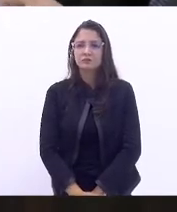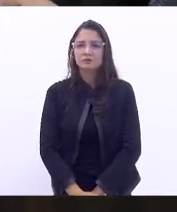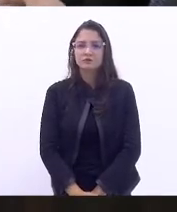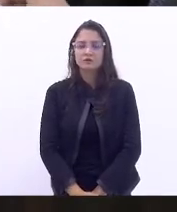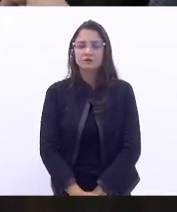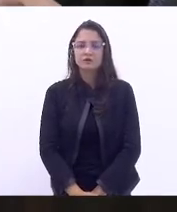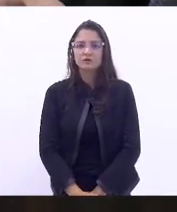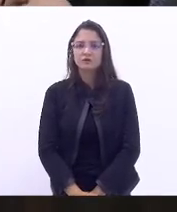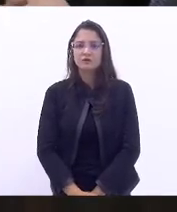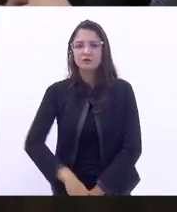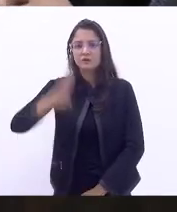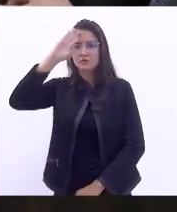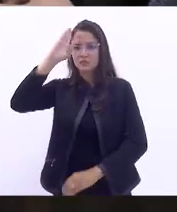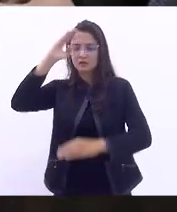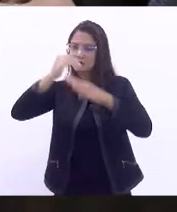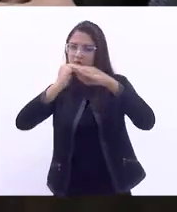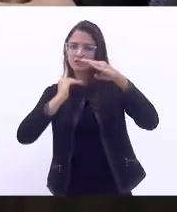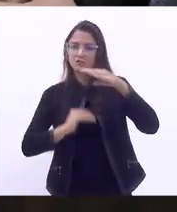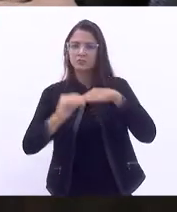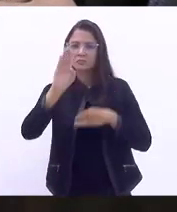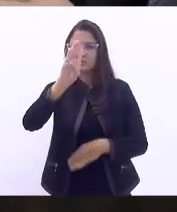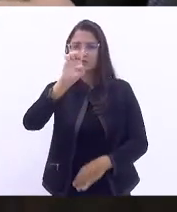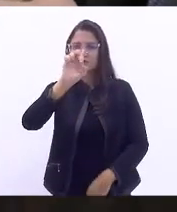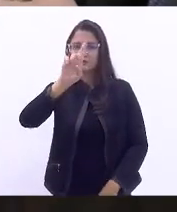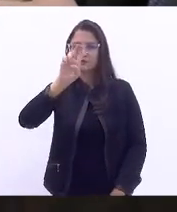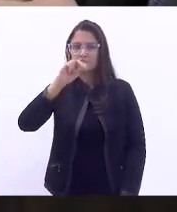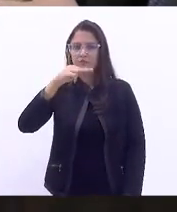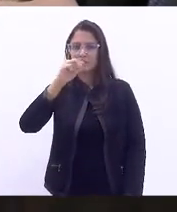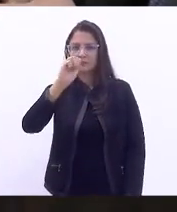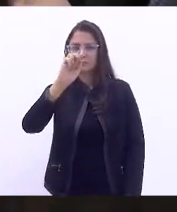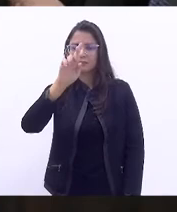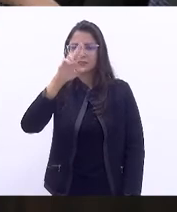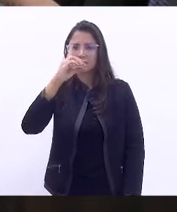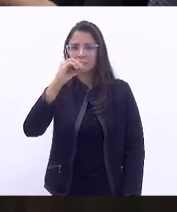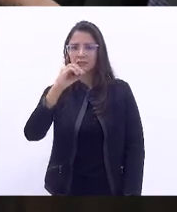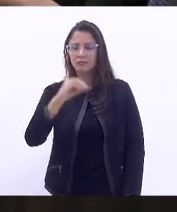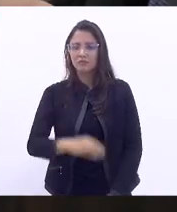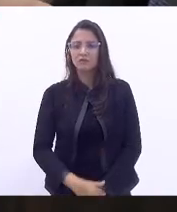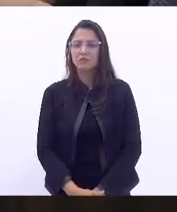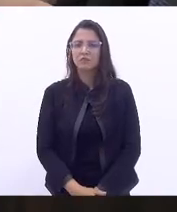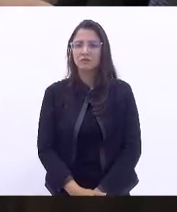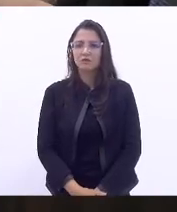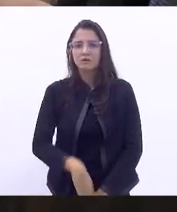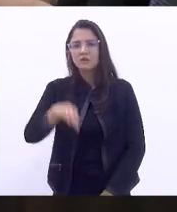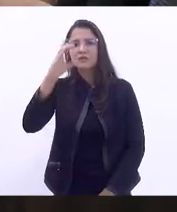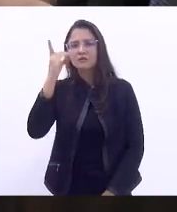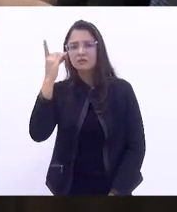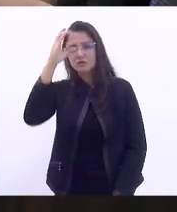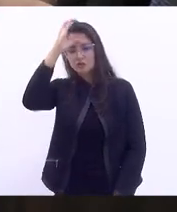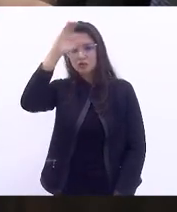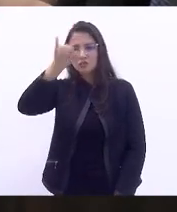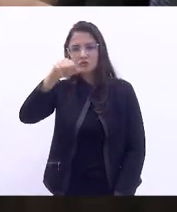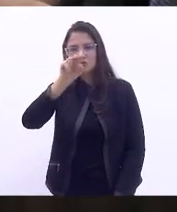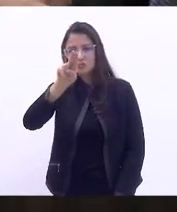Deputado Subtenente Bernardo. Deputado Subtenente Bernardo. Deputada Tia Ju.